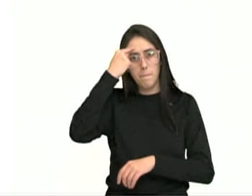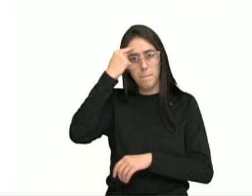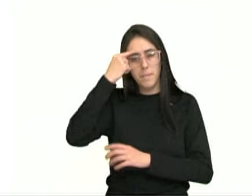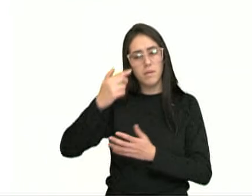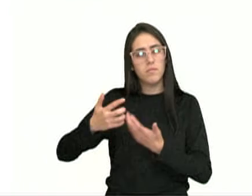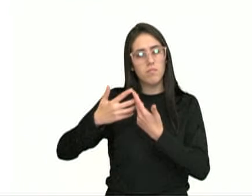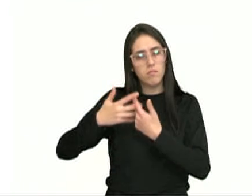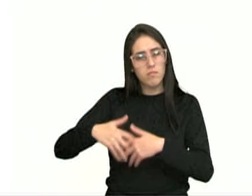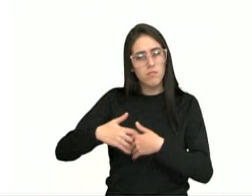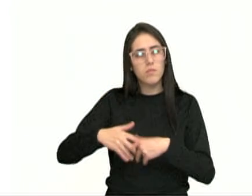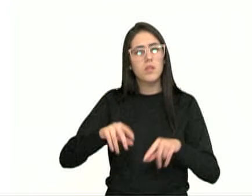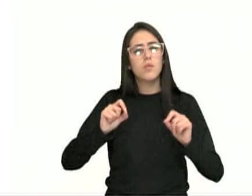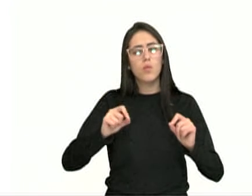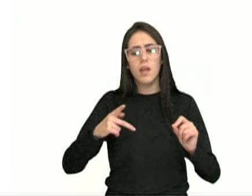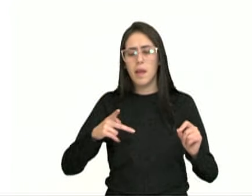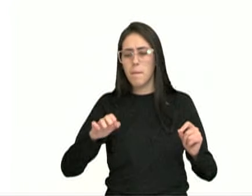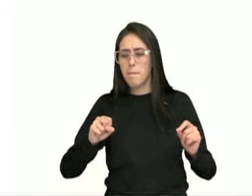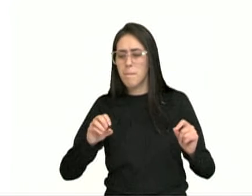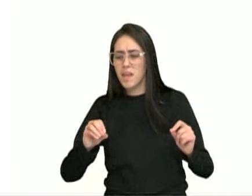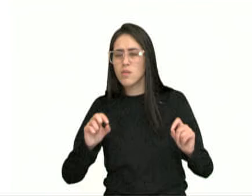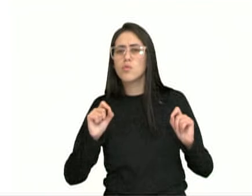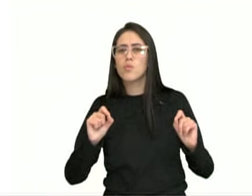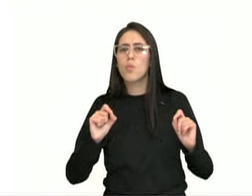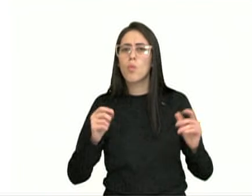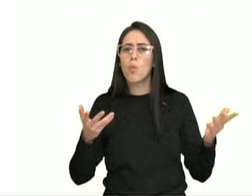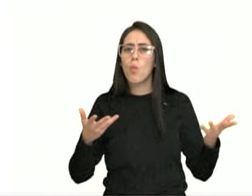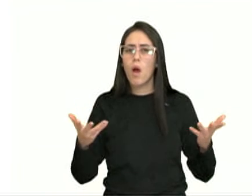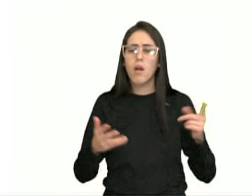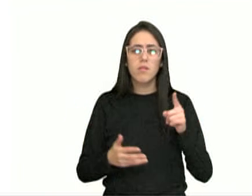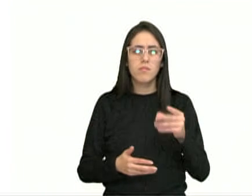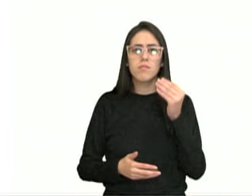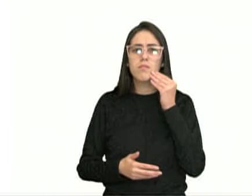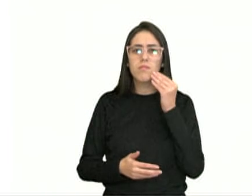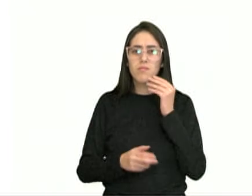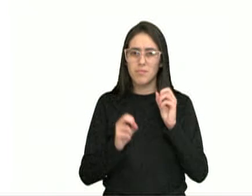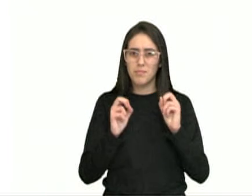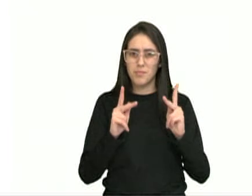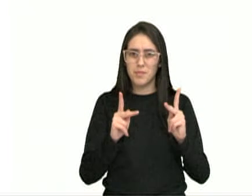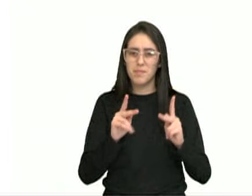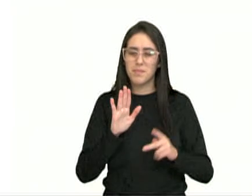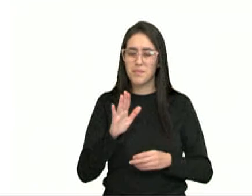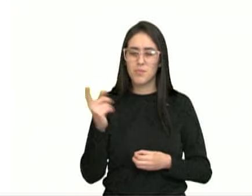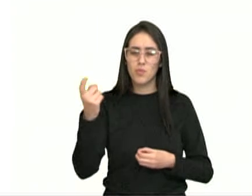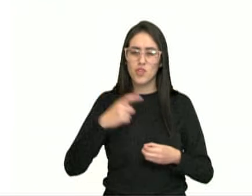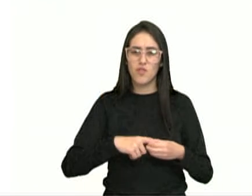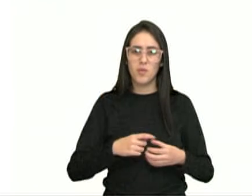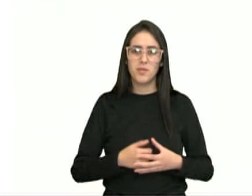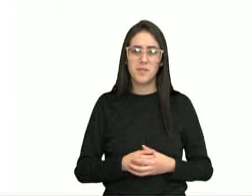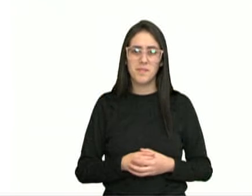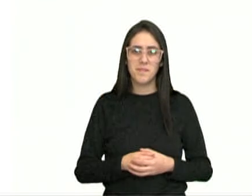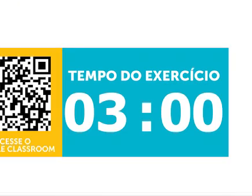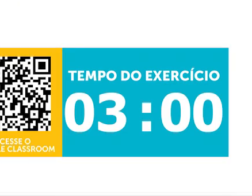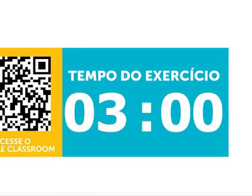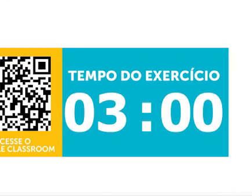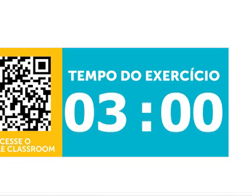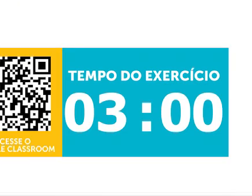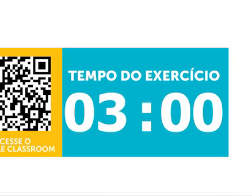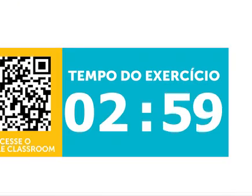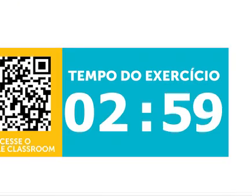que vai ser peso aí no exercício 4, ok? E já voltamos.